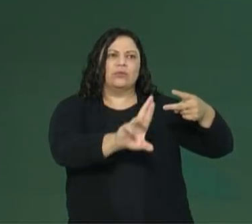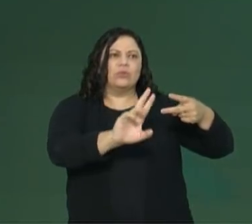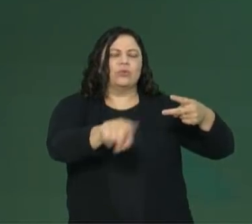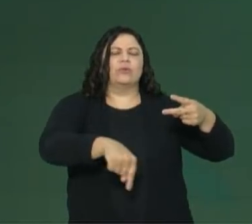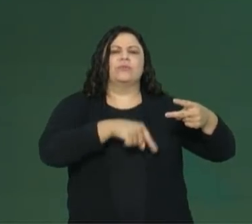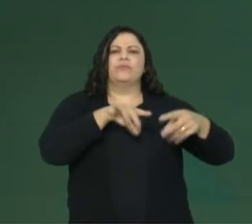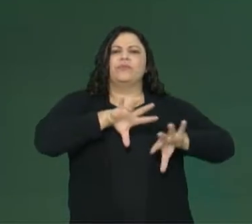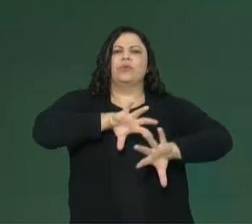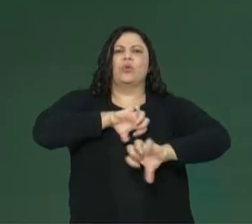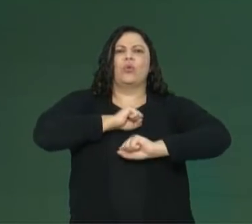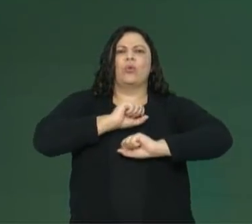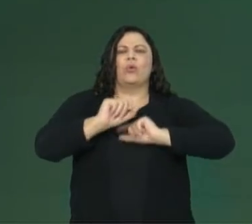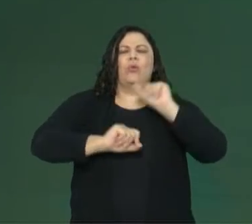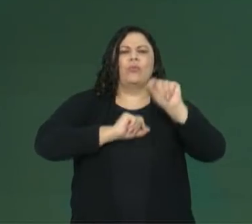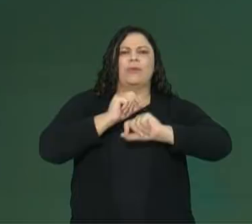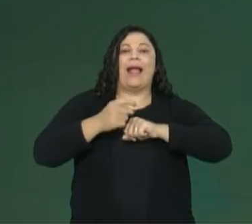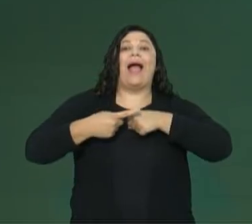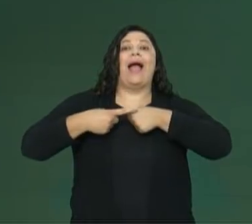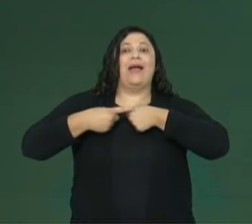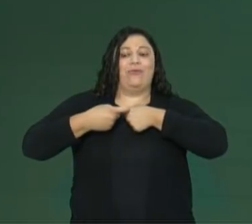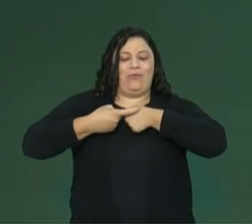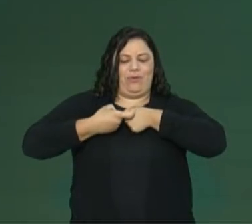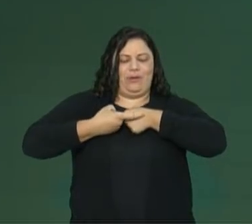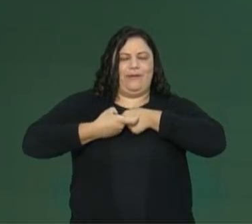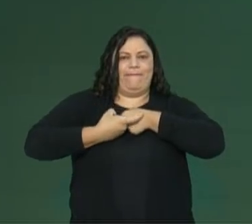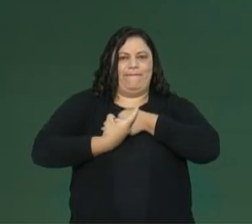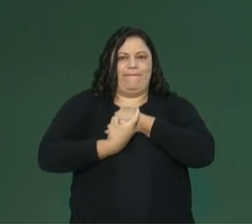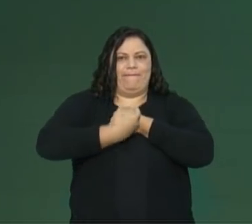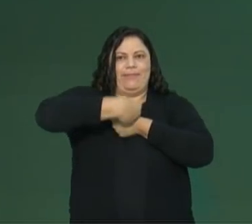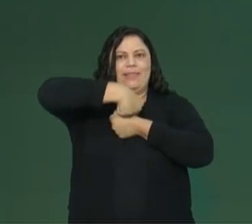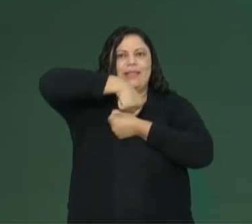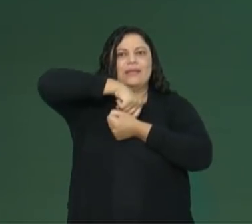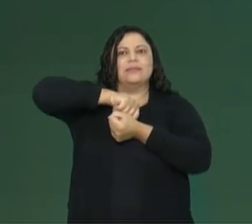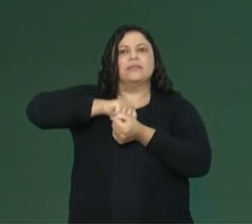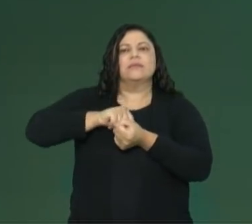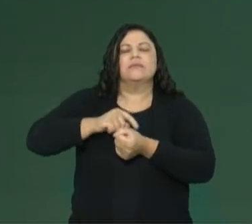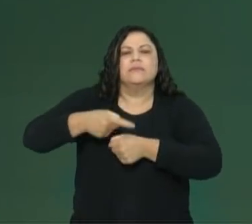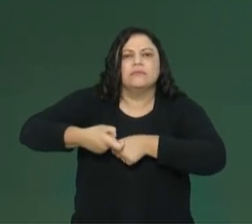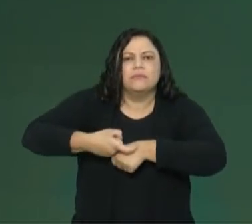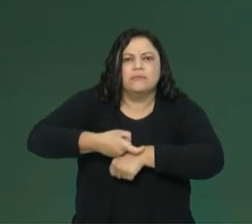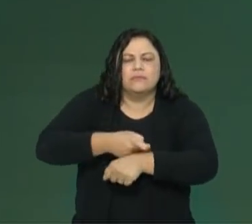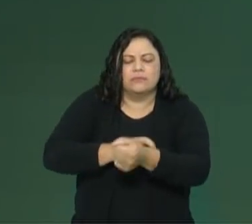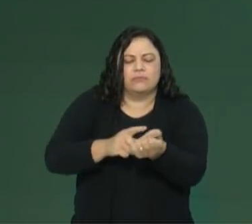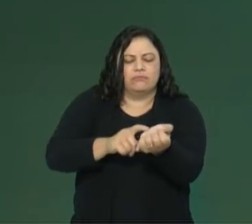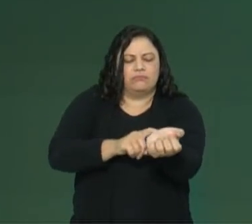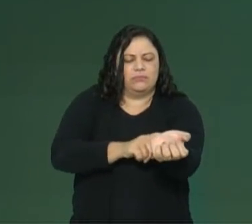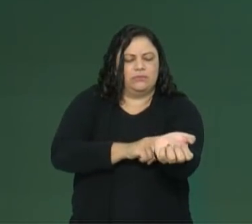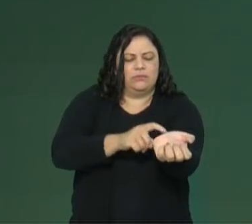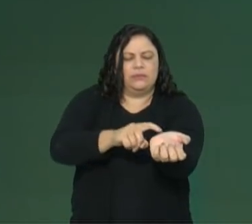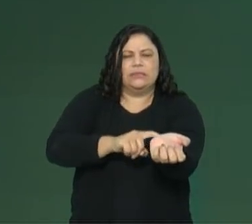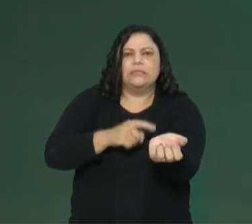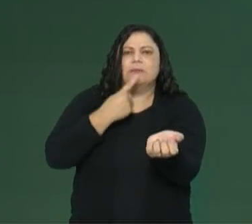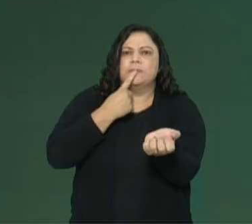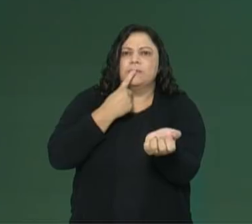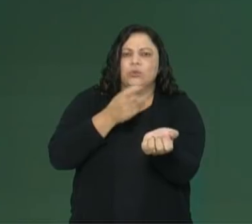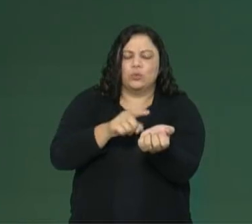verme atravessam a pele, entram na circulação e vão até os intestinos.